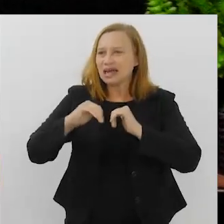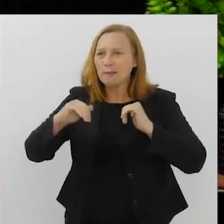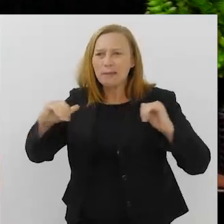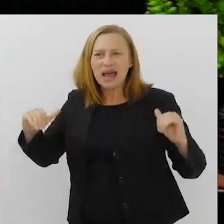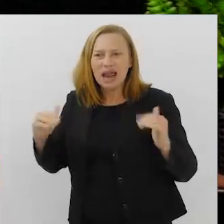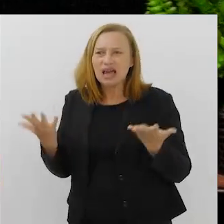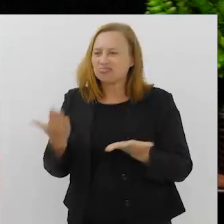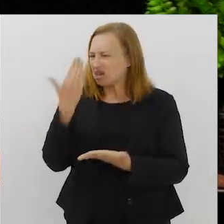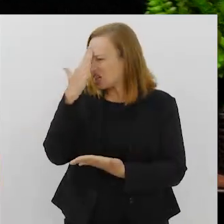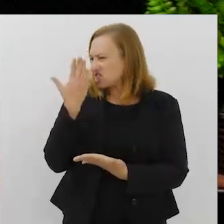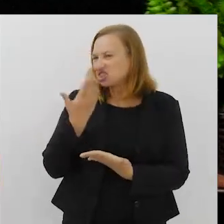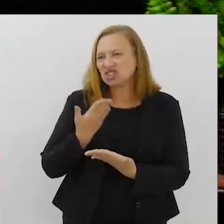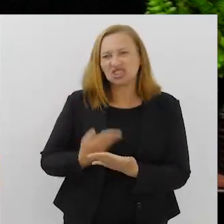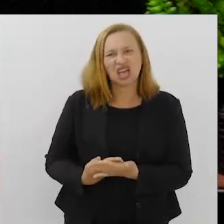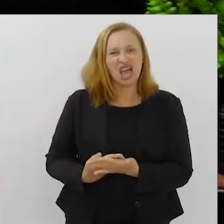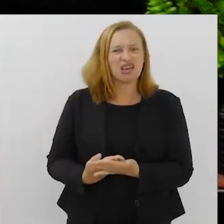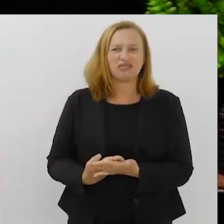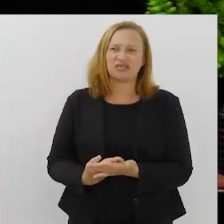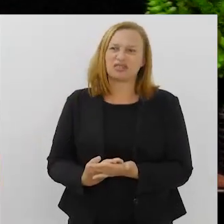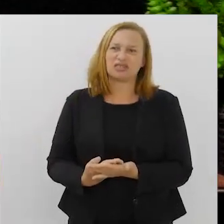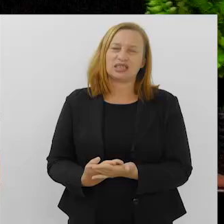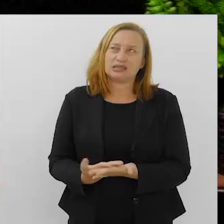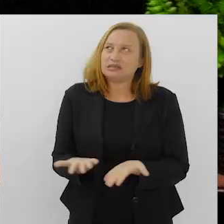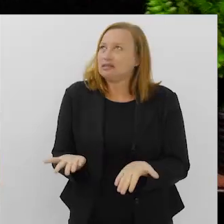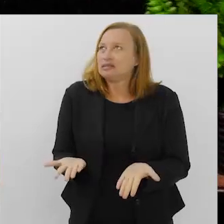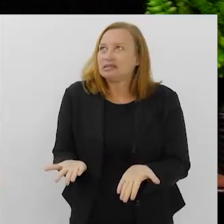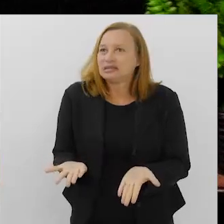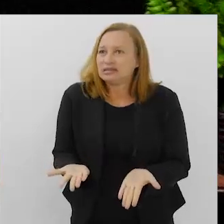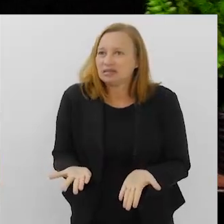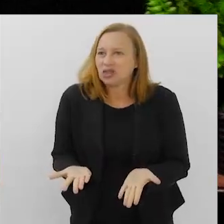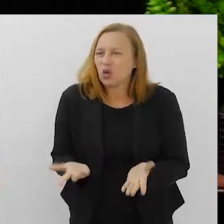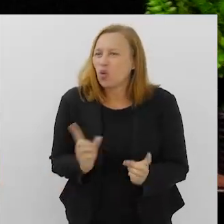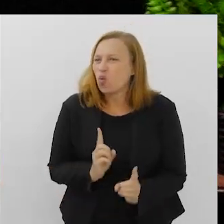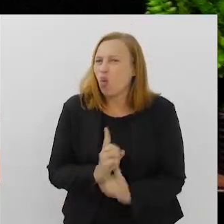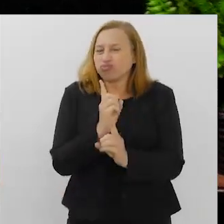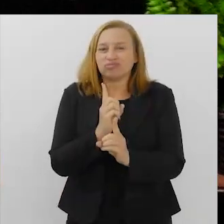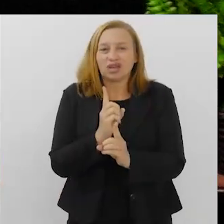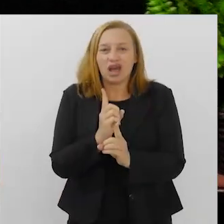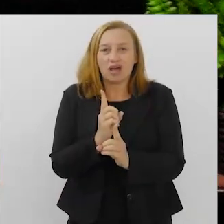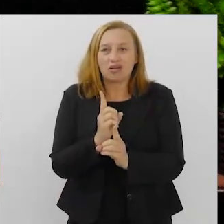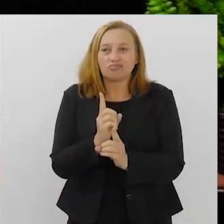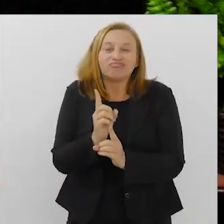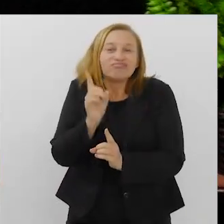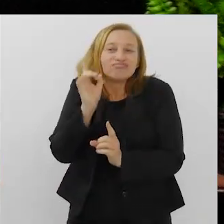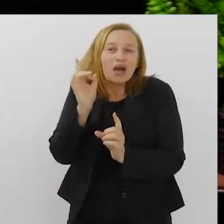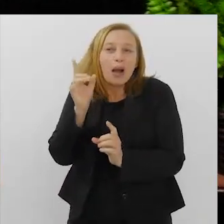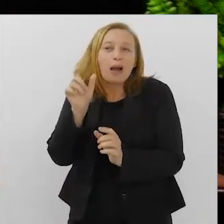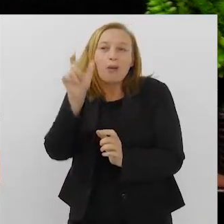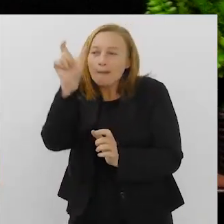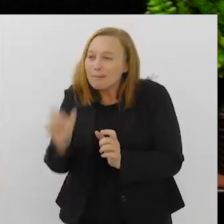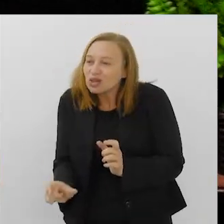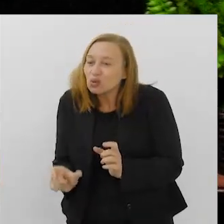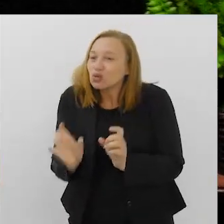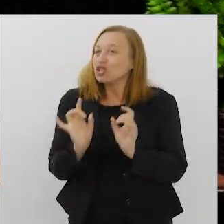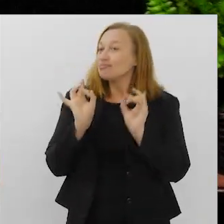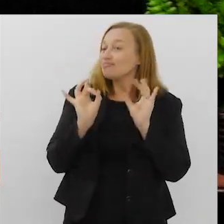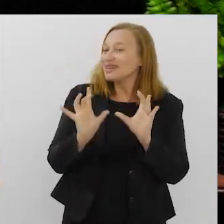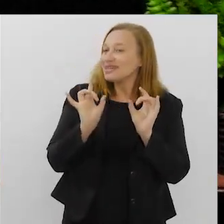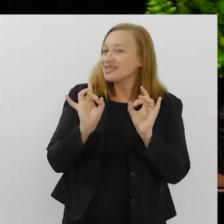né, separado, já não acreditava mais nessa, de encontrar alguém, de ter